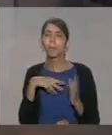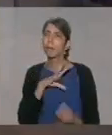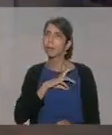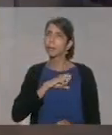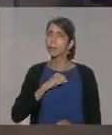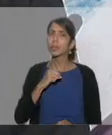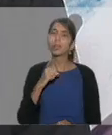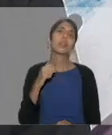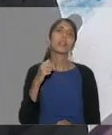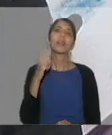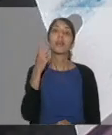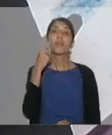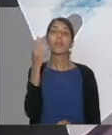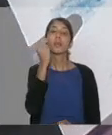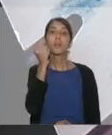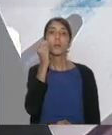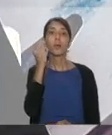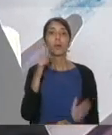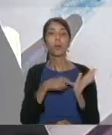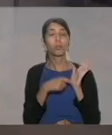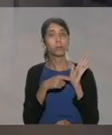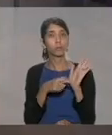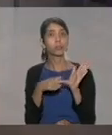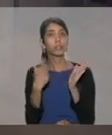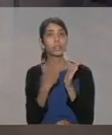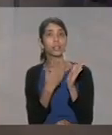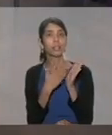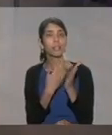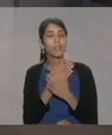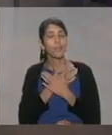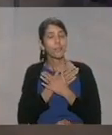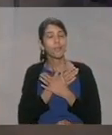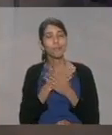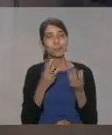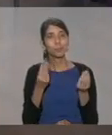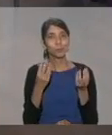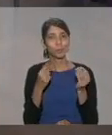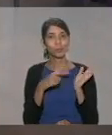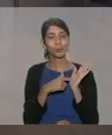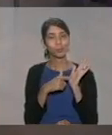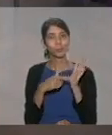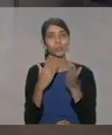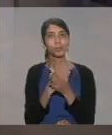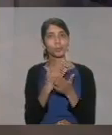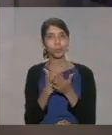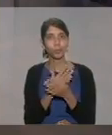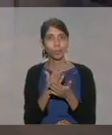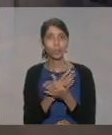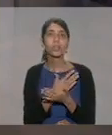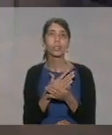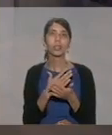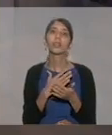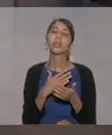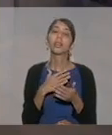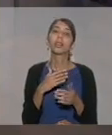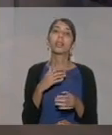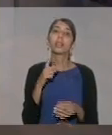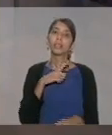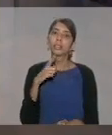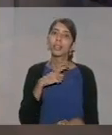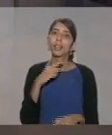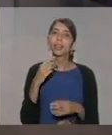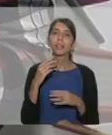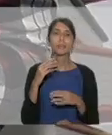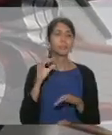fácil. Eu adorei. Mostra, eu quero que você mostre aí. Esses aqui são os meus xodóis editados pela editora Valentina,